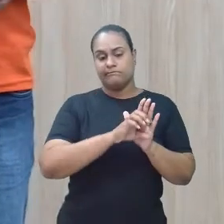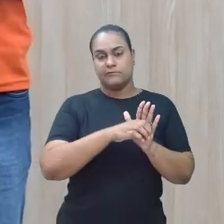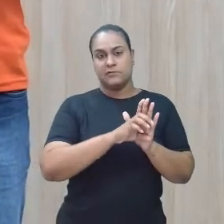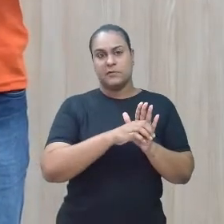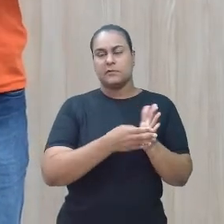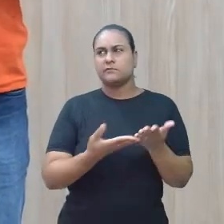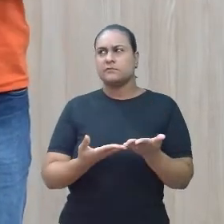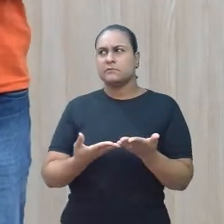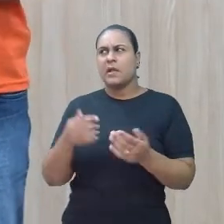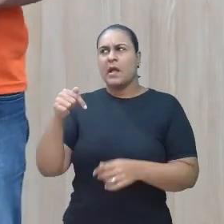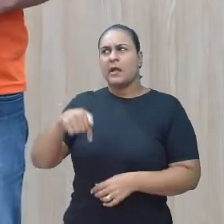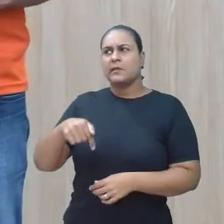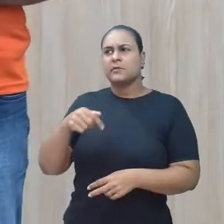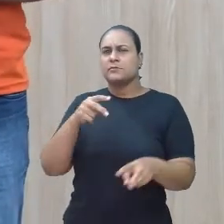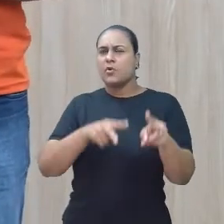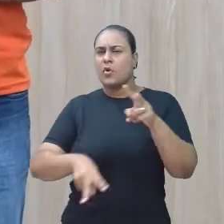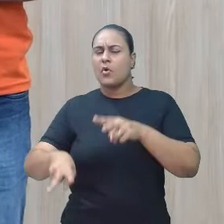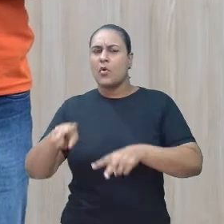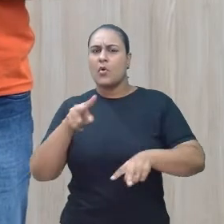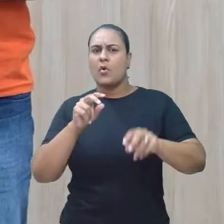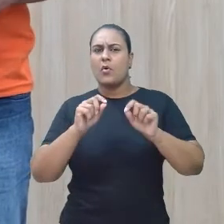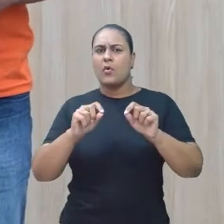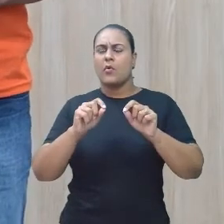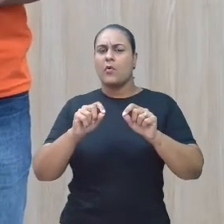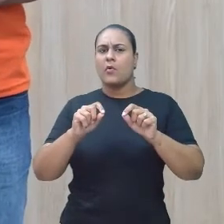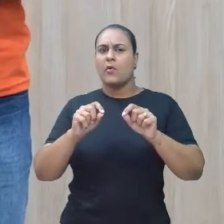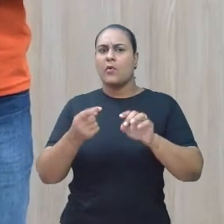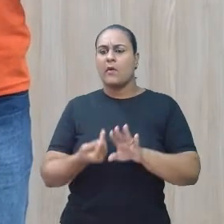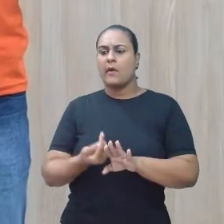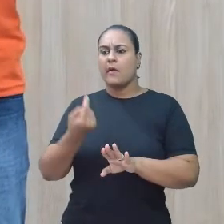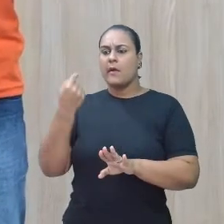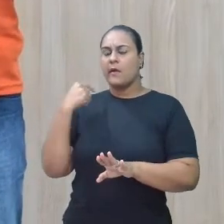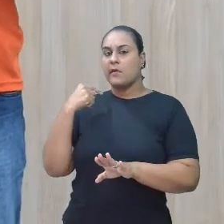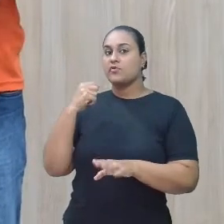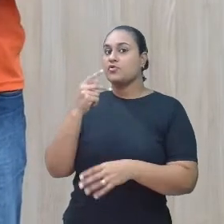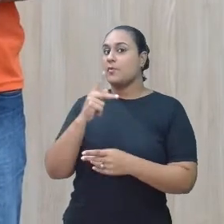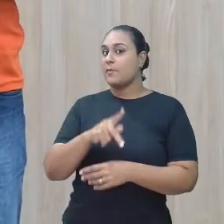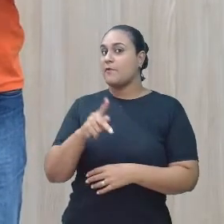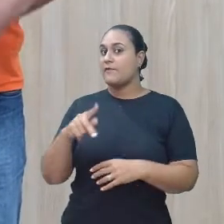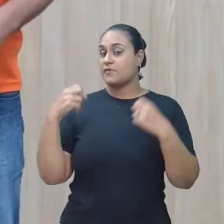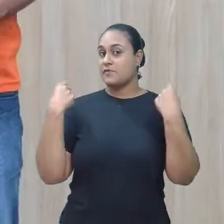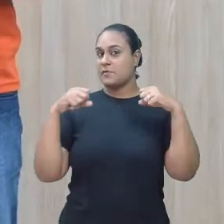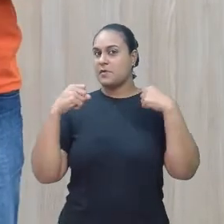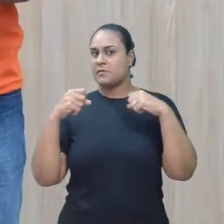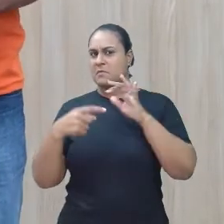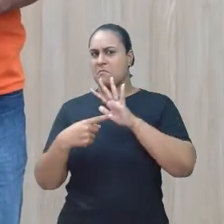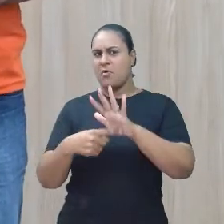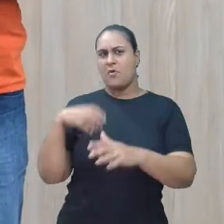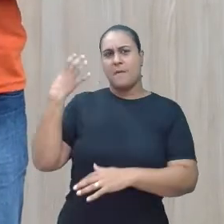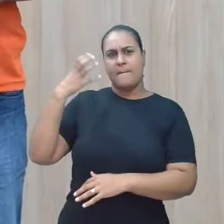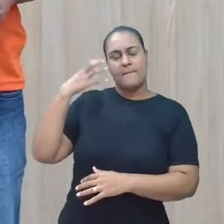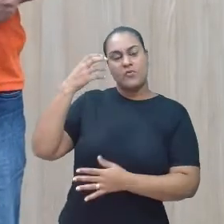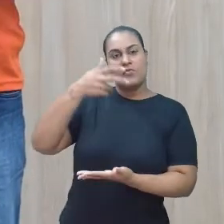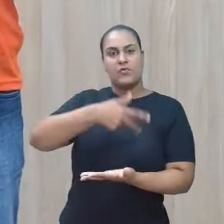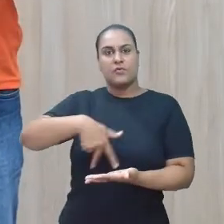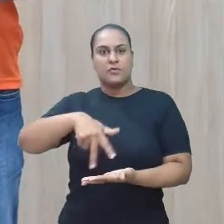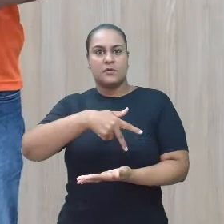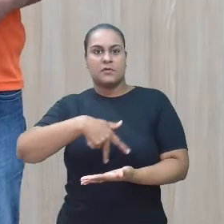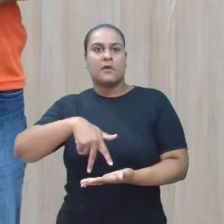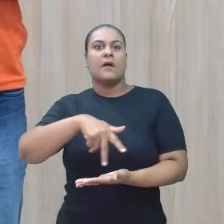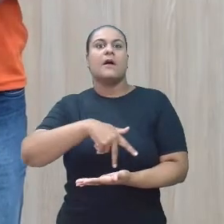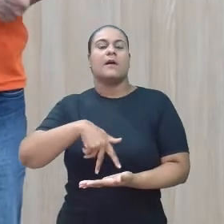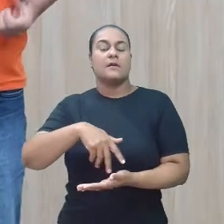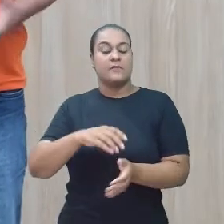tenho observado, antes de nós veio o professor Revoredo, que sempre traz a música, sempre traz a dança, que faz